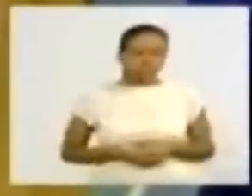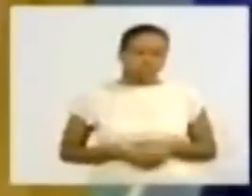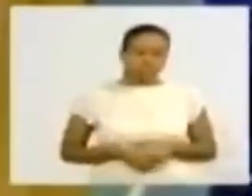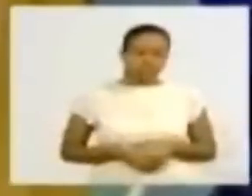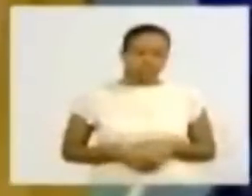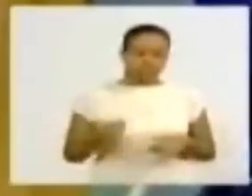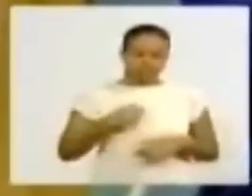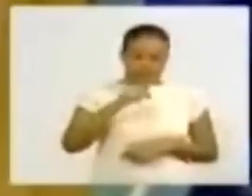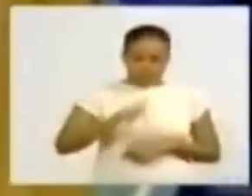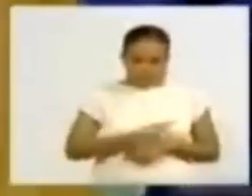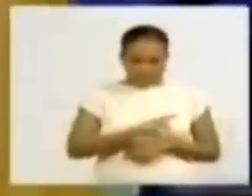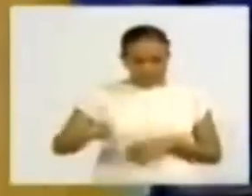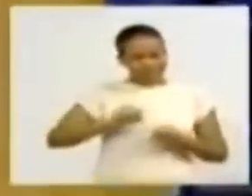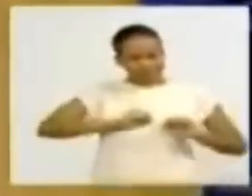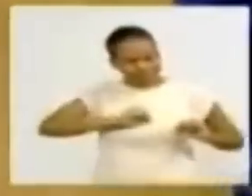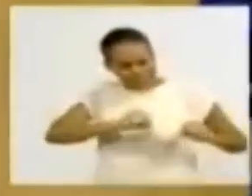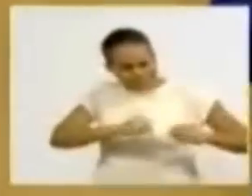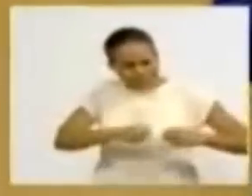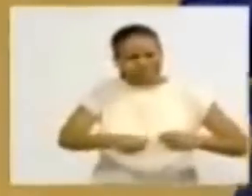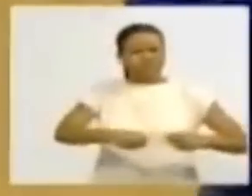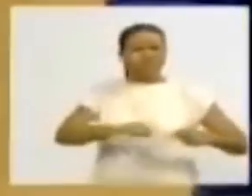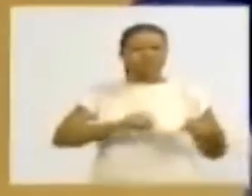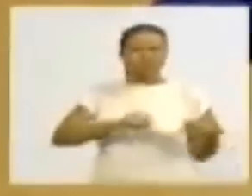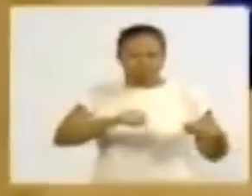O meu esforço como padre é esse.